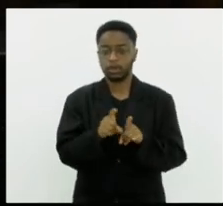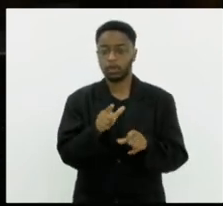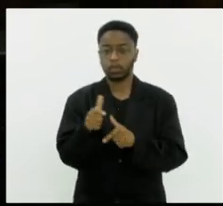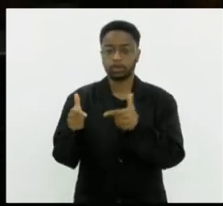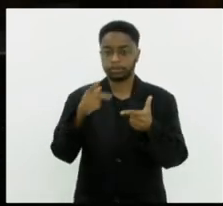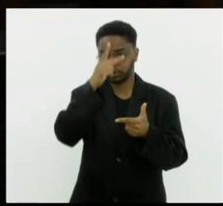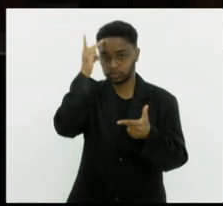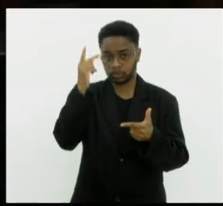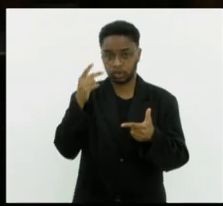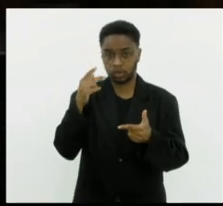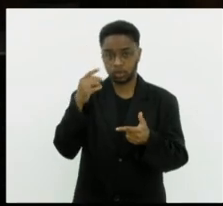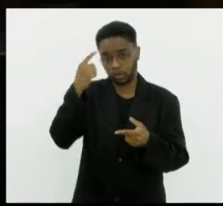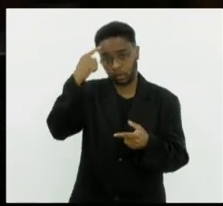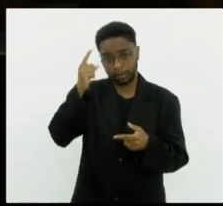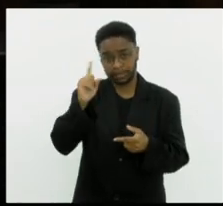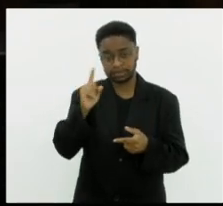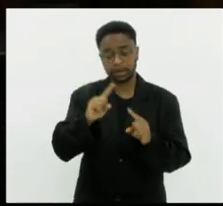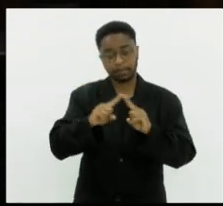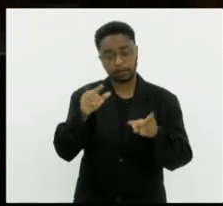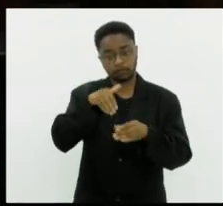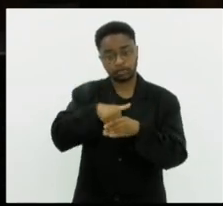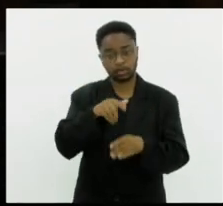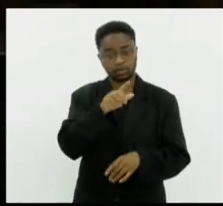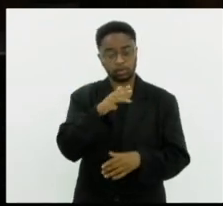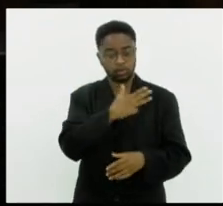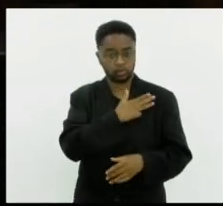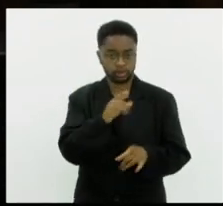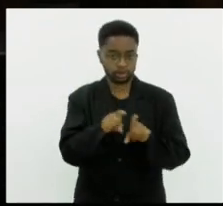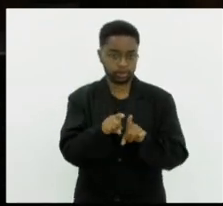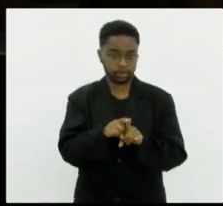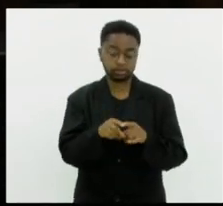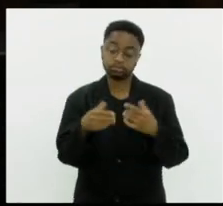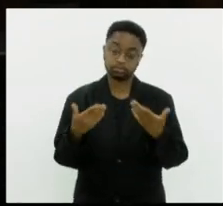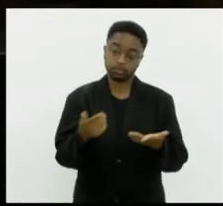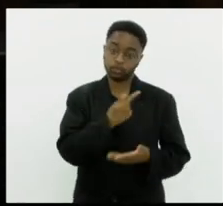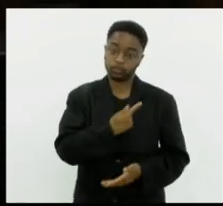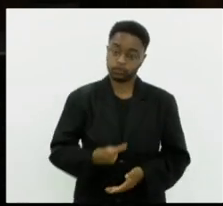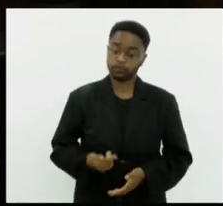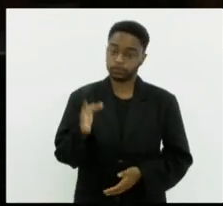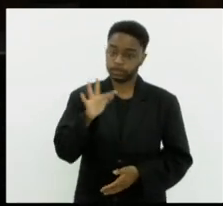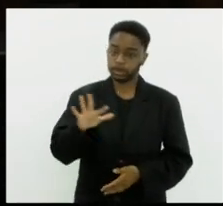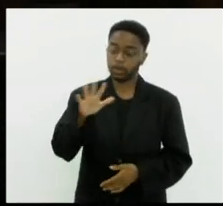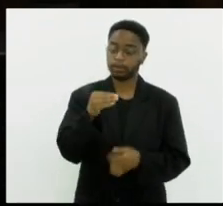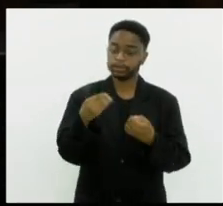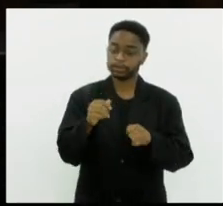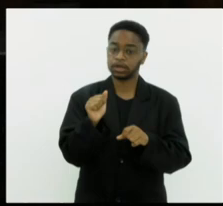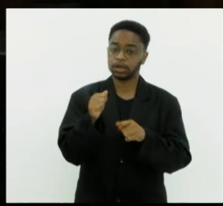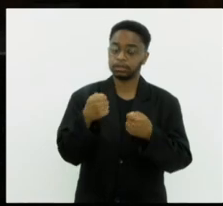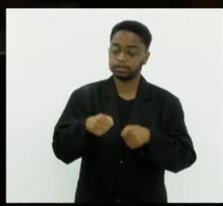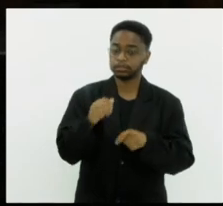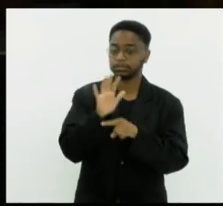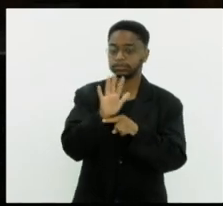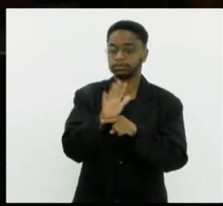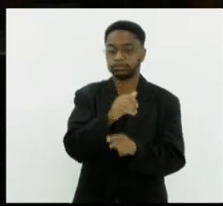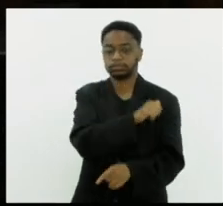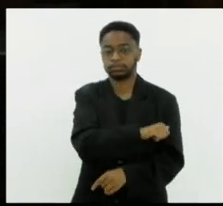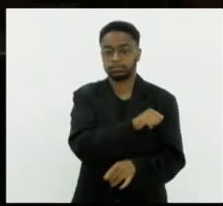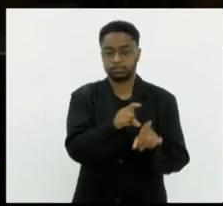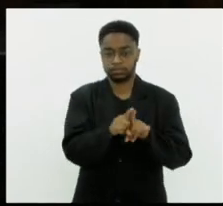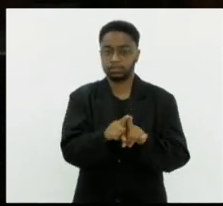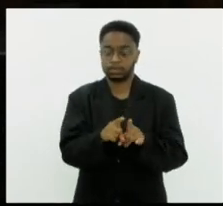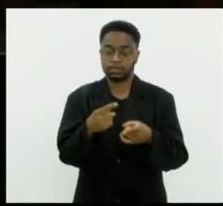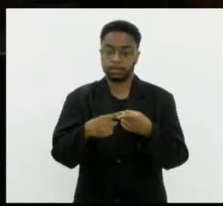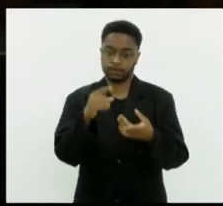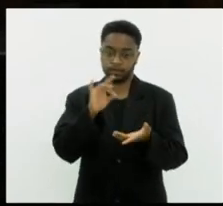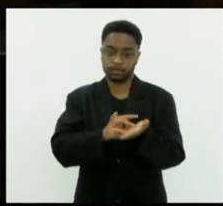não pensaram e votaram no Lula também? Então, o governo federal tem que ajudar o Estado do Rio de Janeiro? Essa é a grande